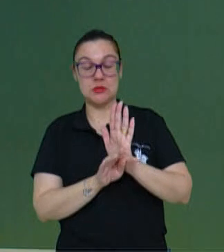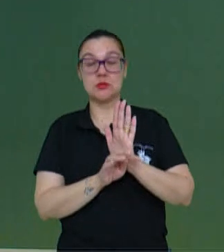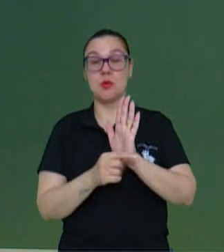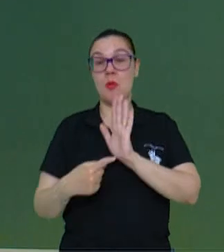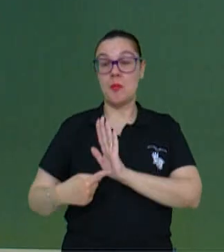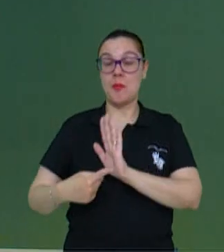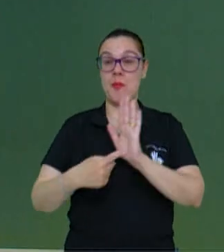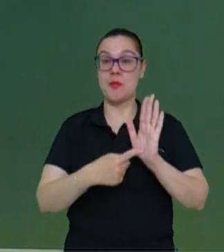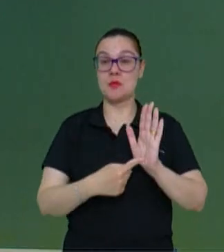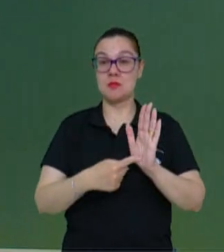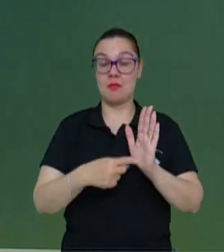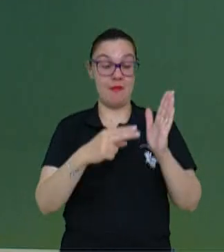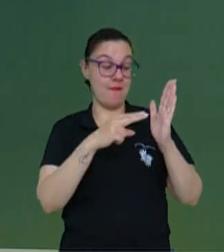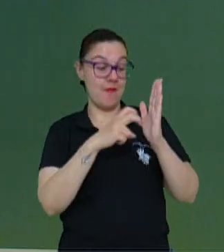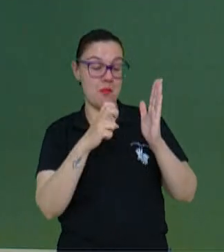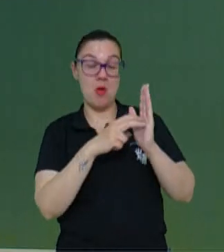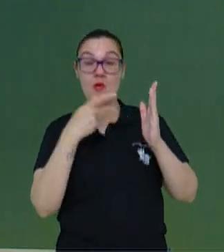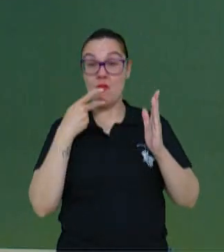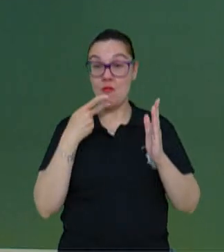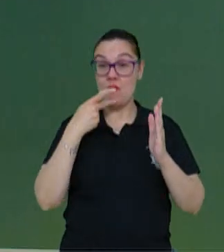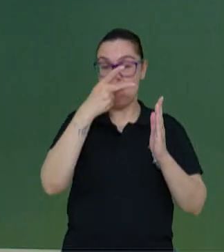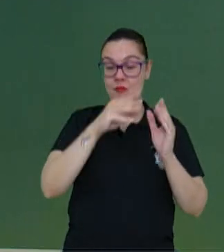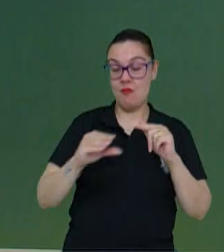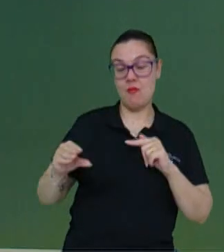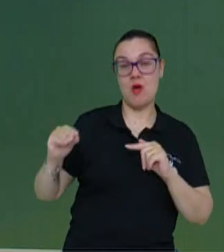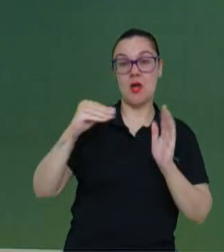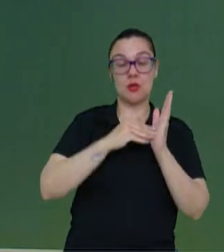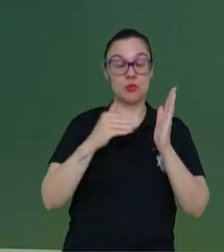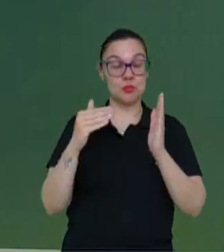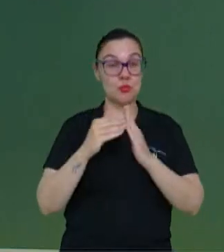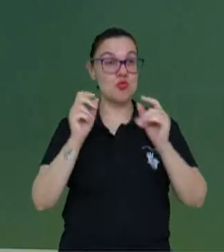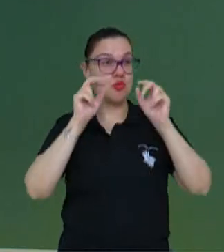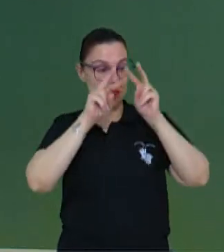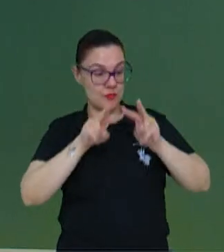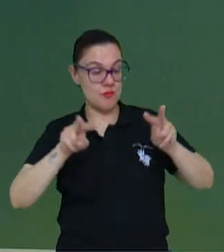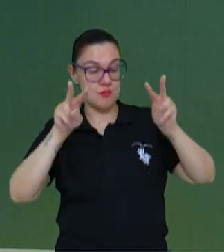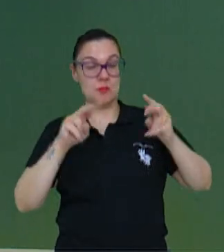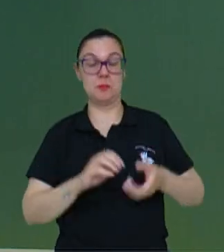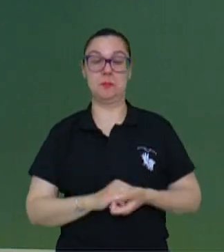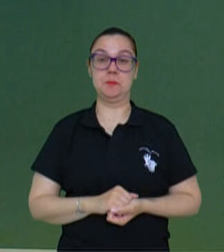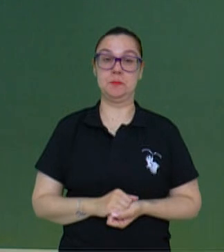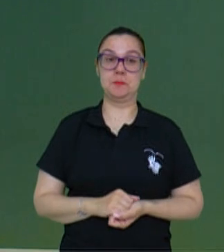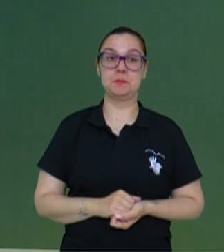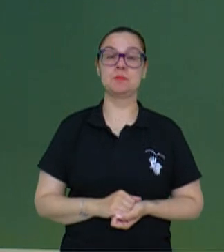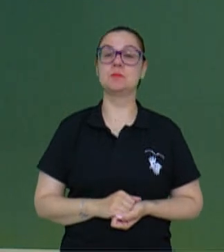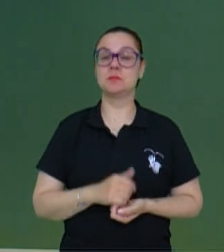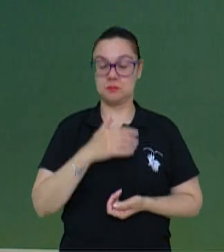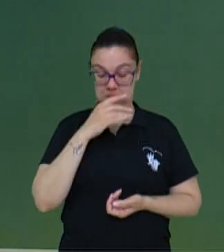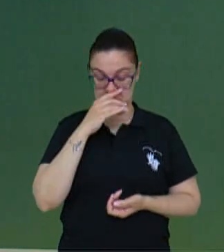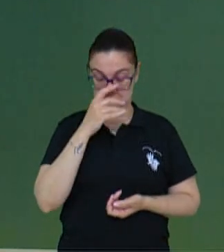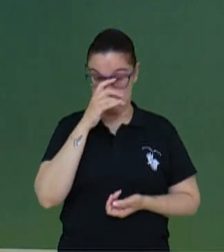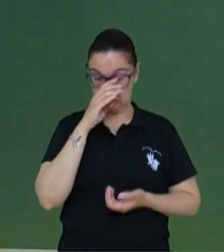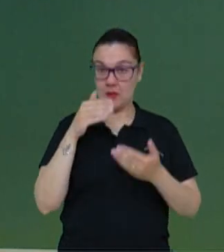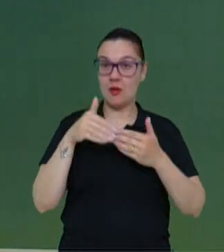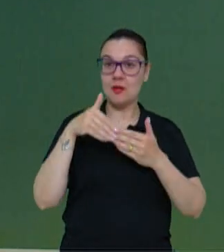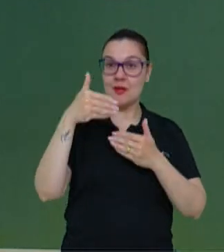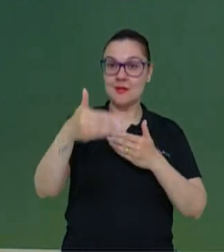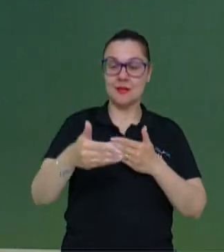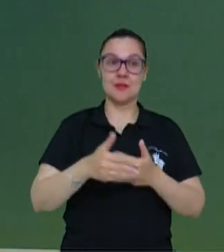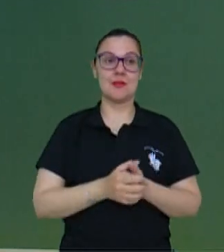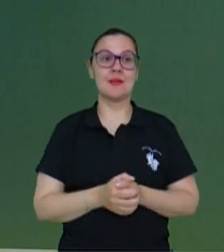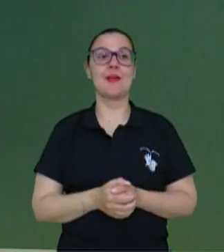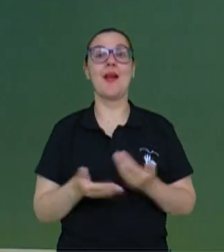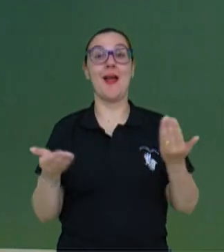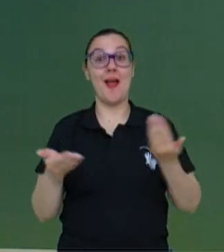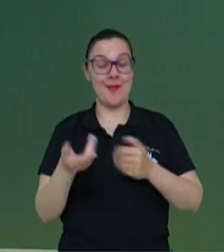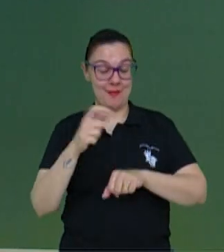escrever, passar para o verbal, esse texto que está todo no não verbal, todo no visual. Passamos adelante, então, agora